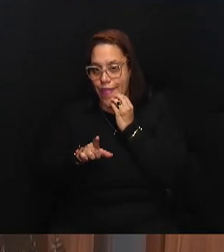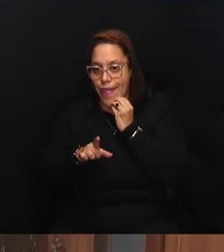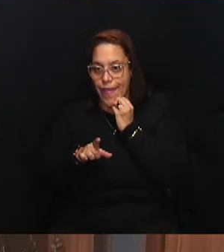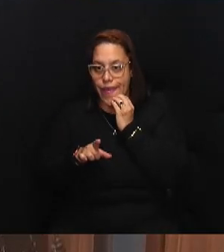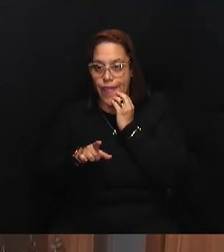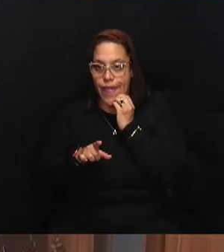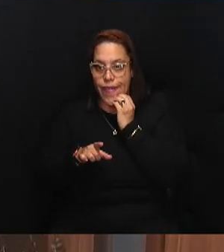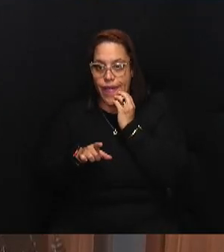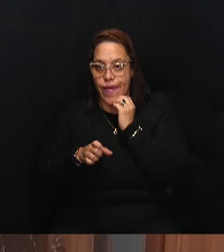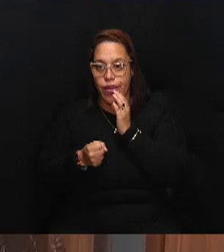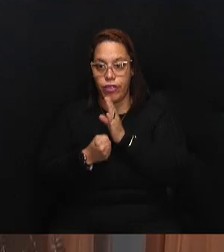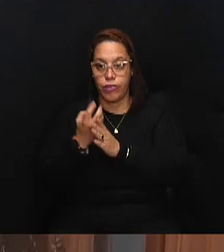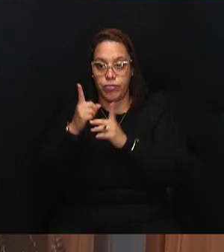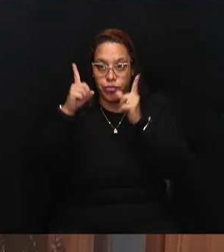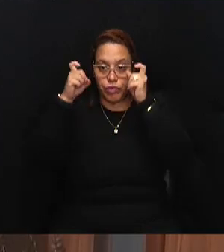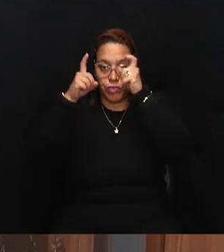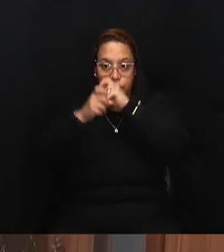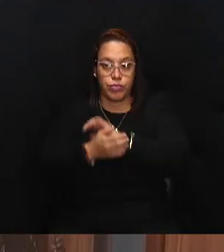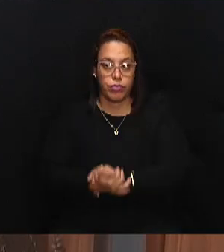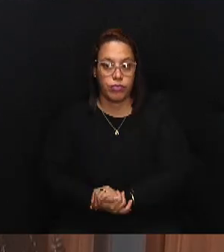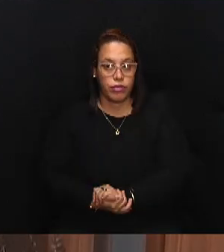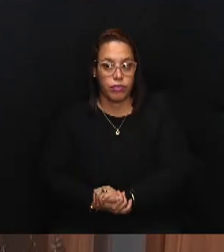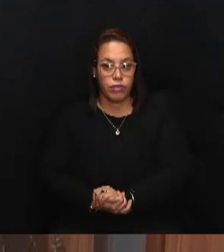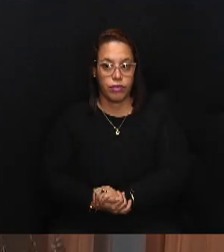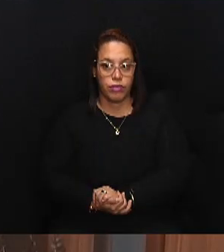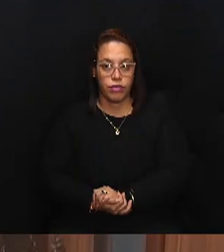prática, cria muitos desafios, né?